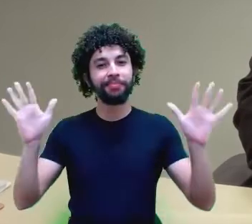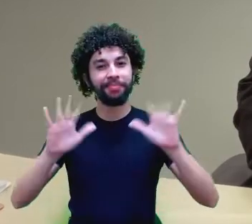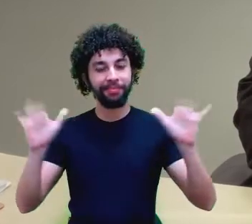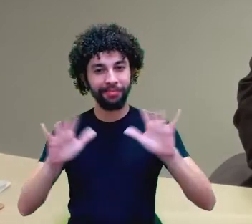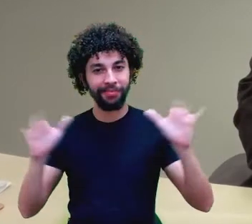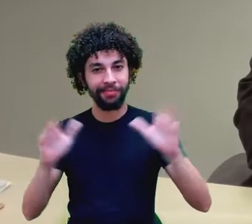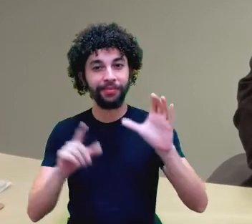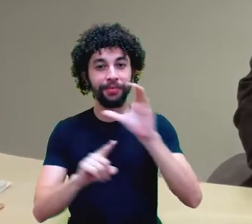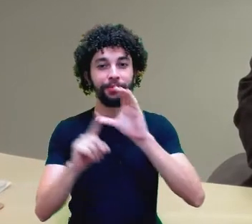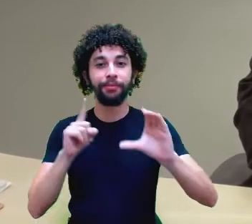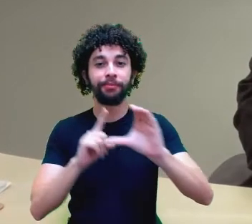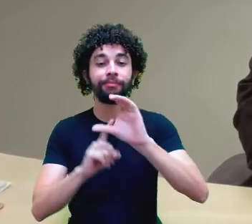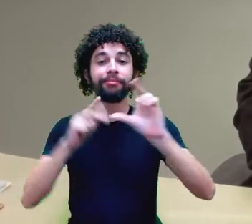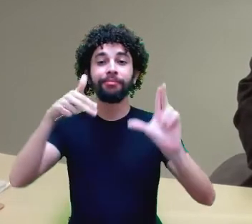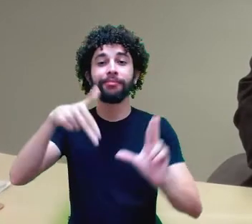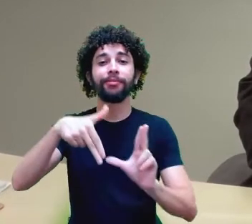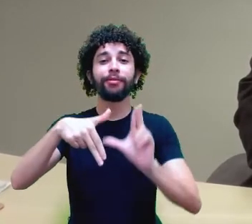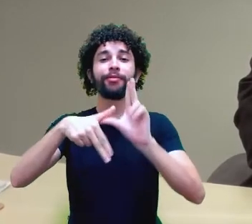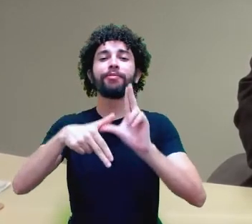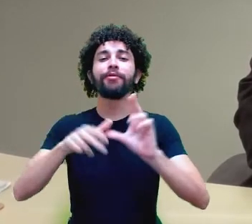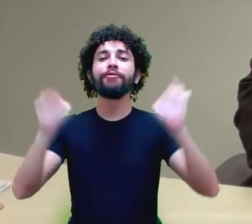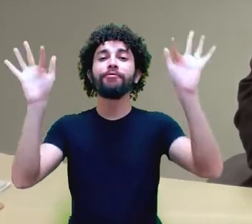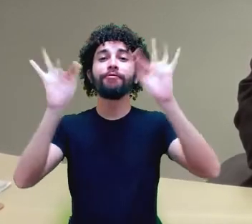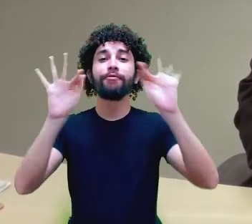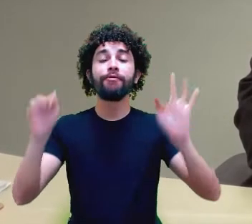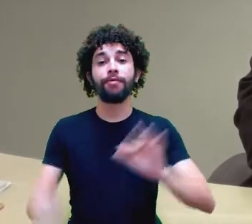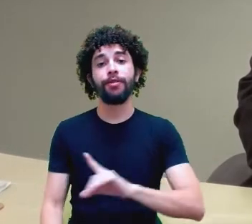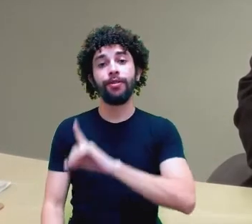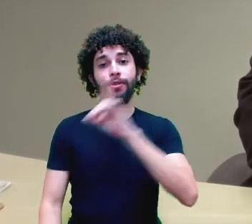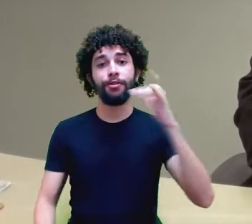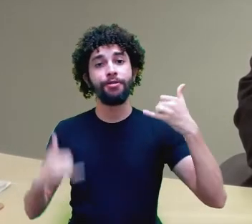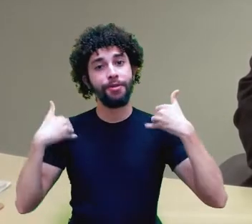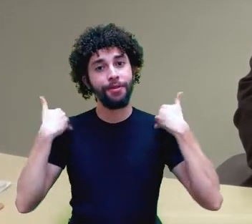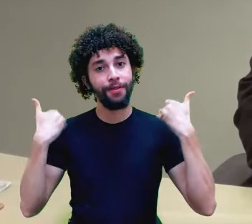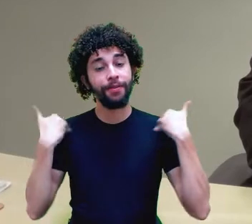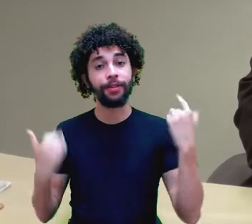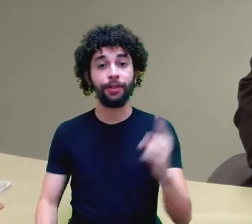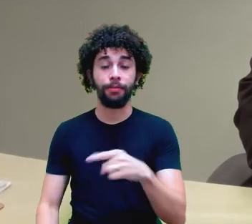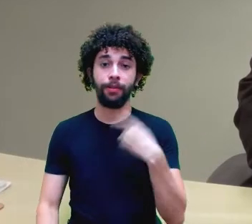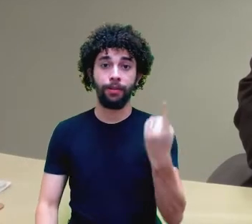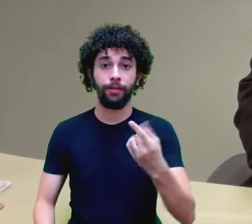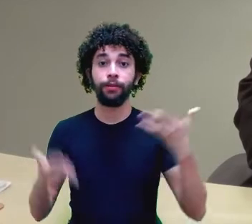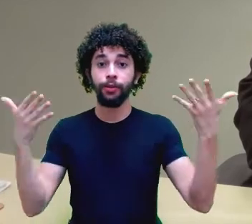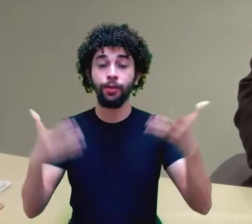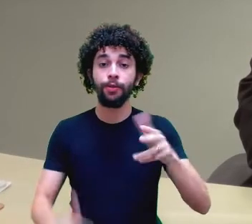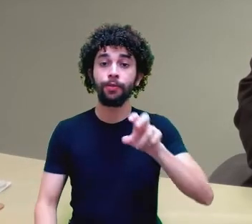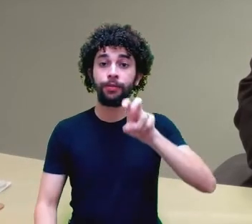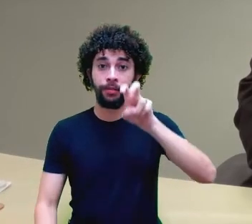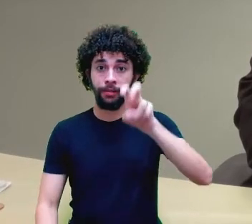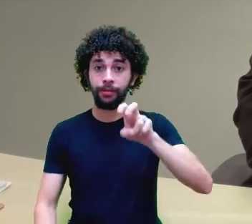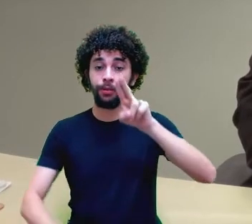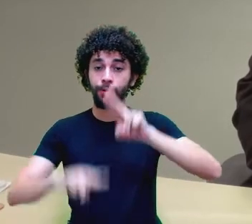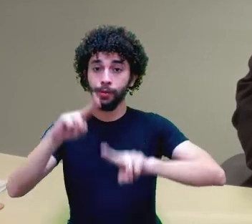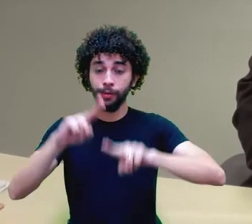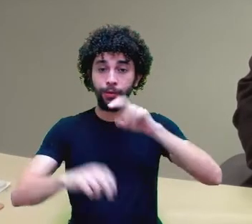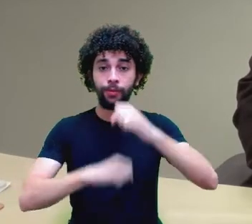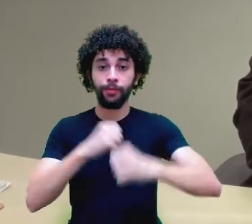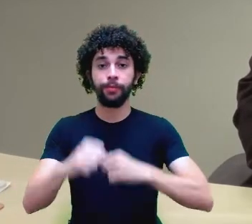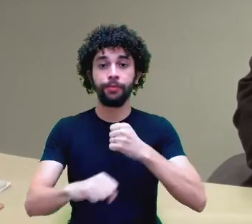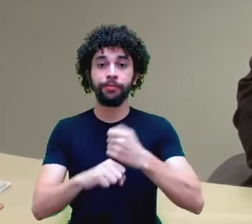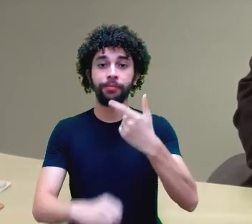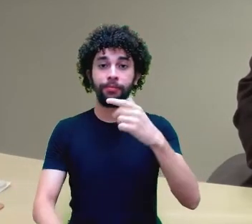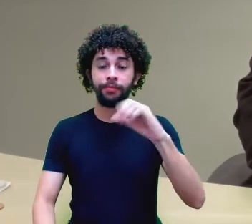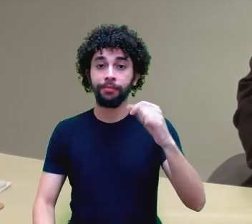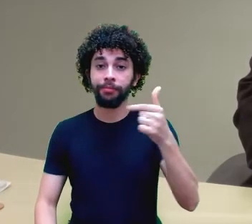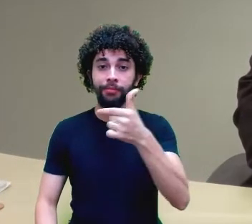Olá, comunidade da Universidade Federal do Sul e Sudeste do Pará. Feliz dia de aniversário para nós. Hoje, 5